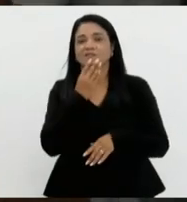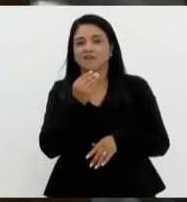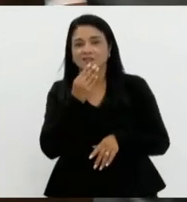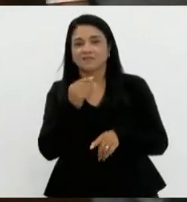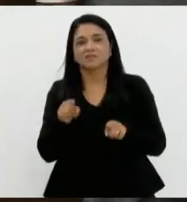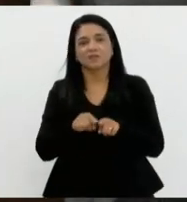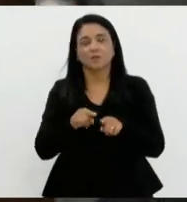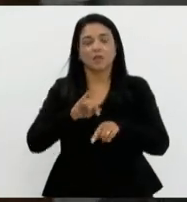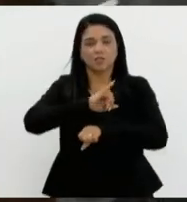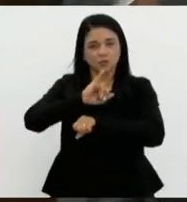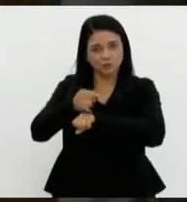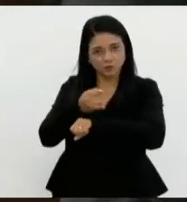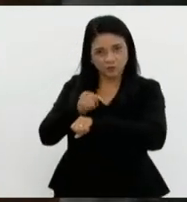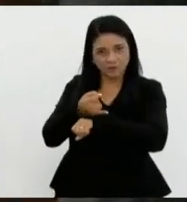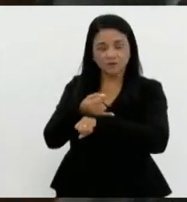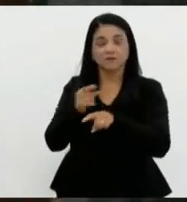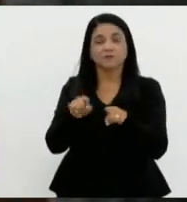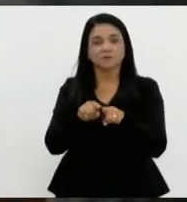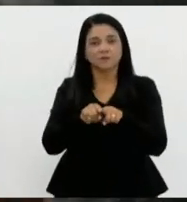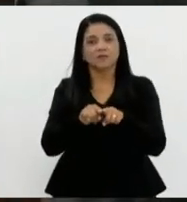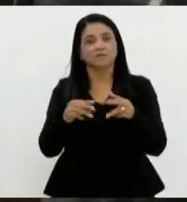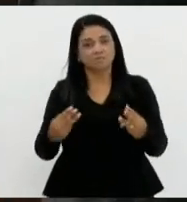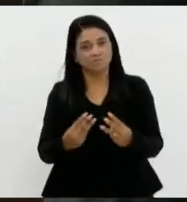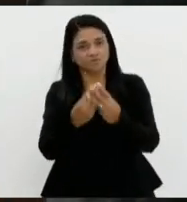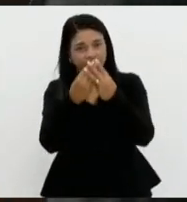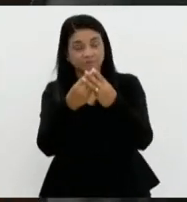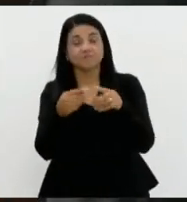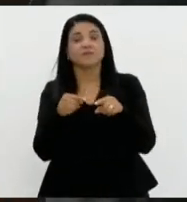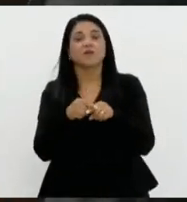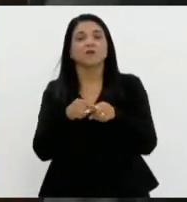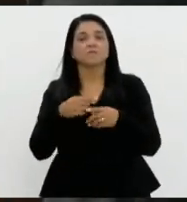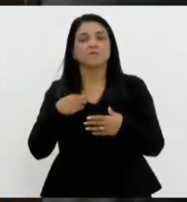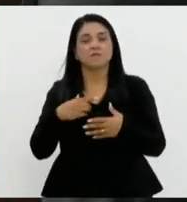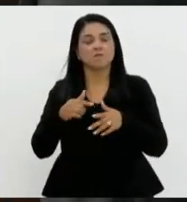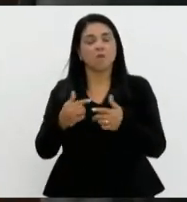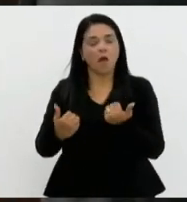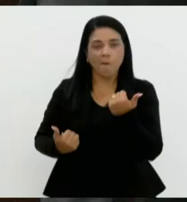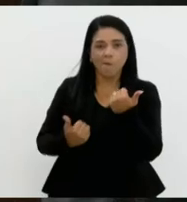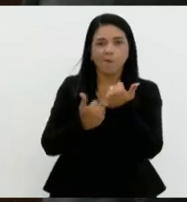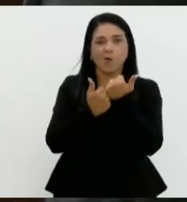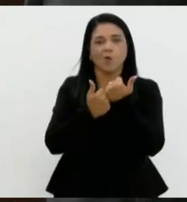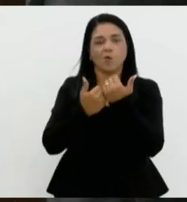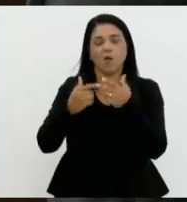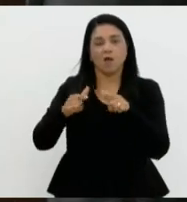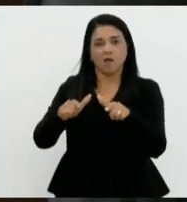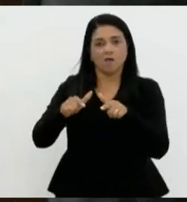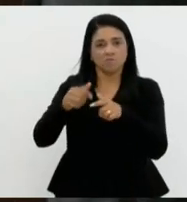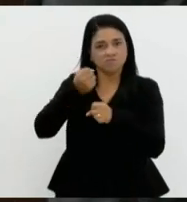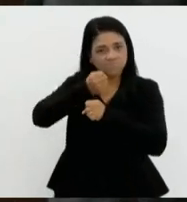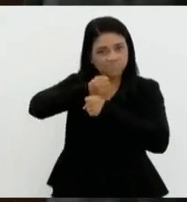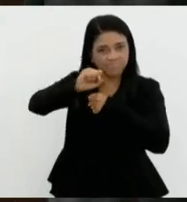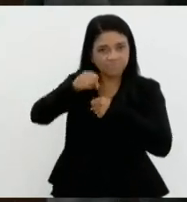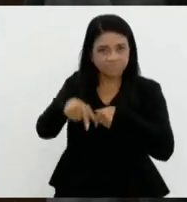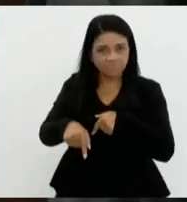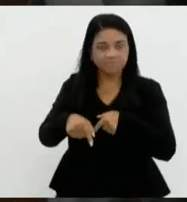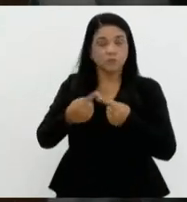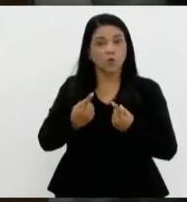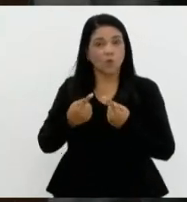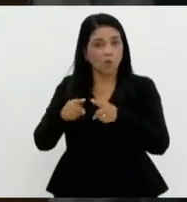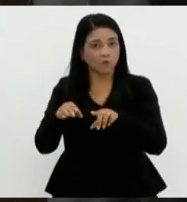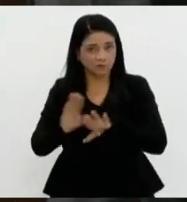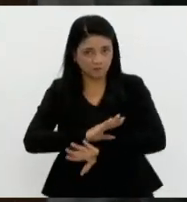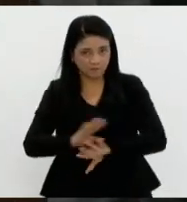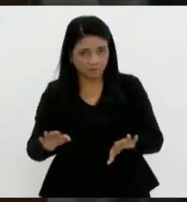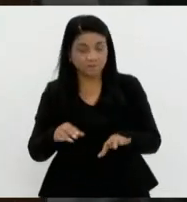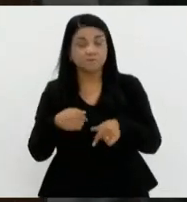nossa solidariedade, o meu apoio a essa moção de repúdio, e dizer que mais uma vez vieram falar de um tal genocídio das forças policiais,